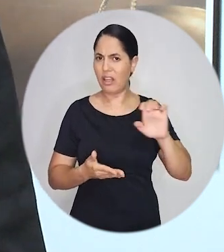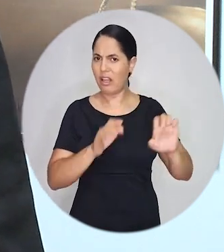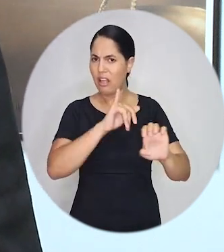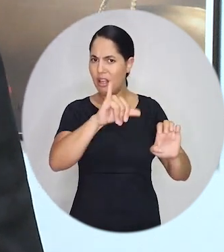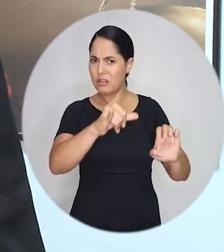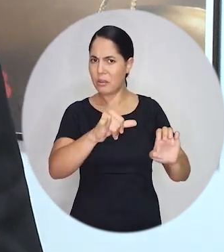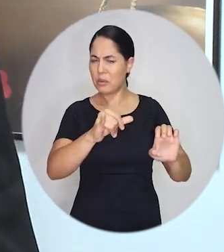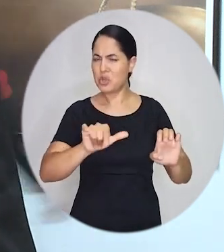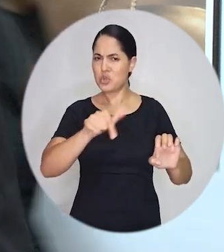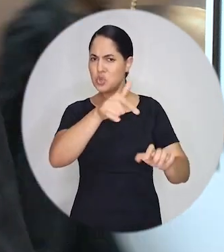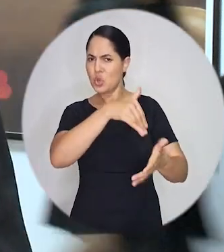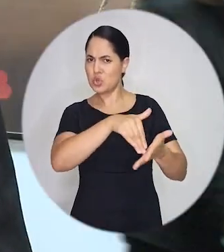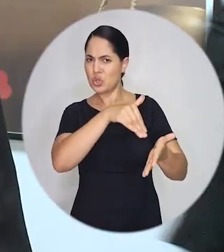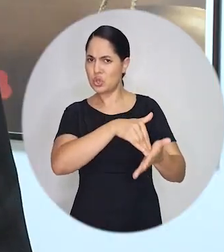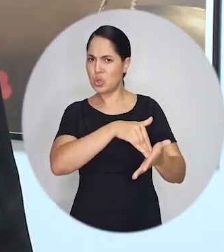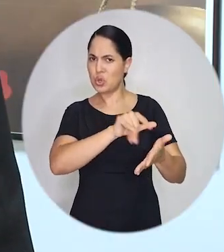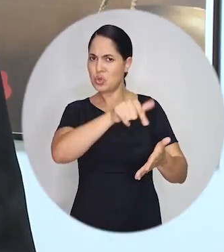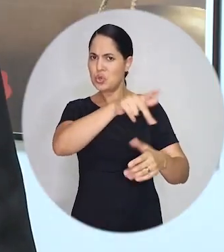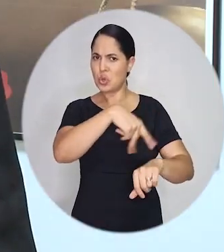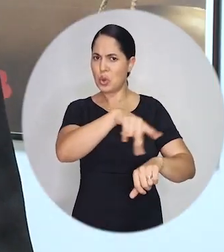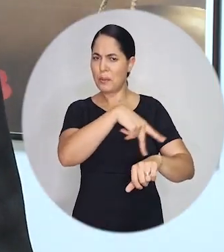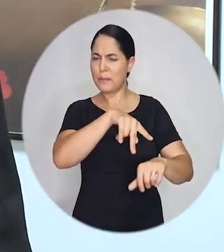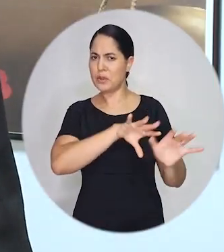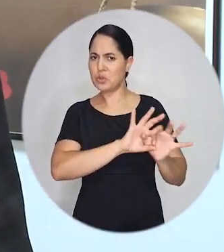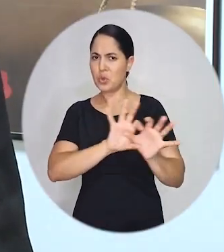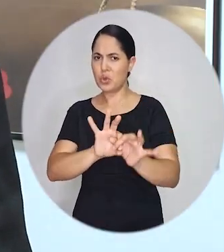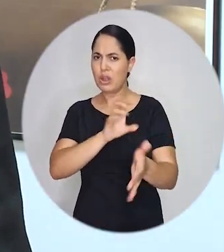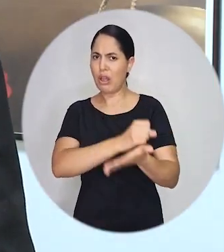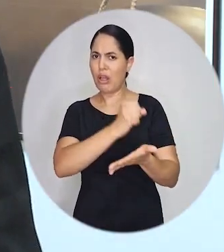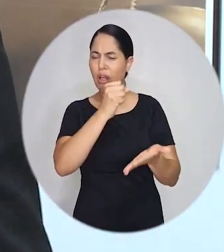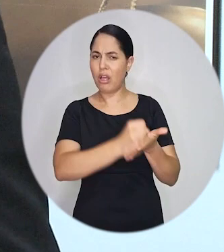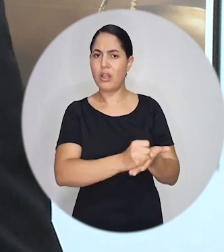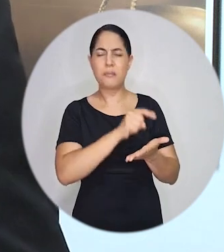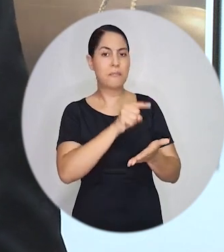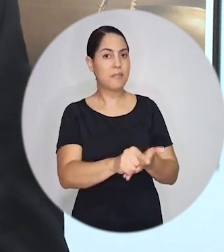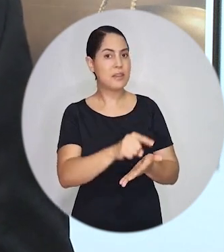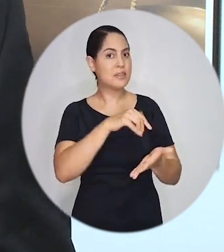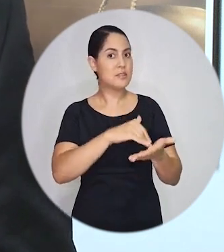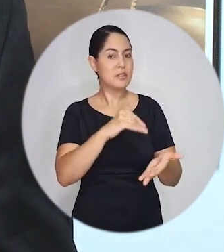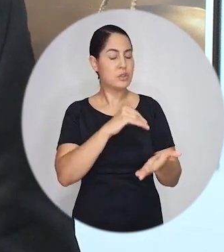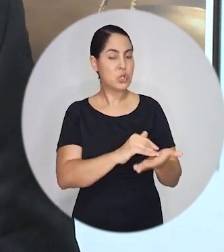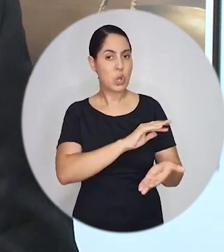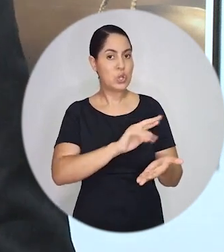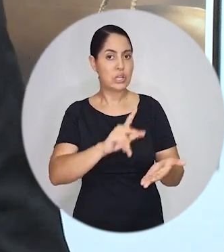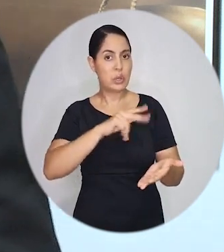que a Eletrobras estaria contratando escritórios estrangeiros sem